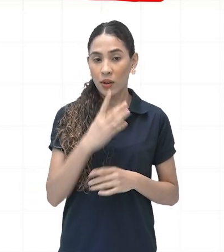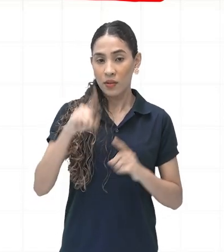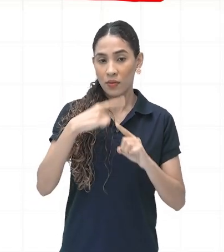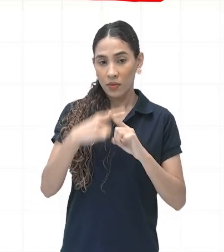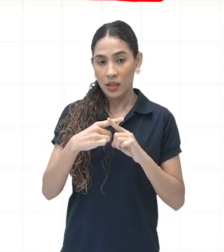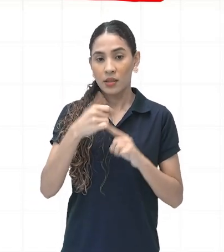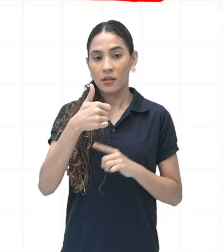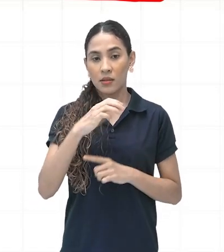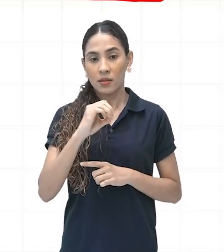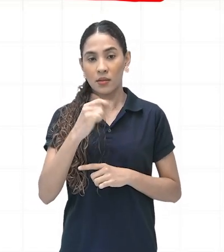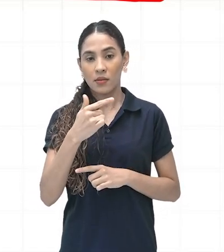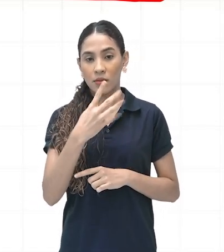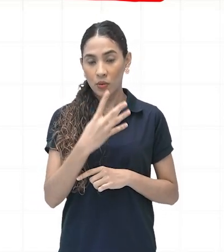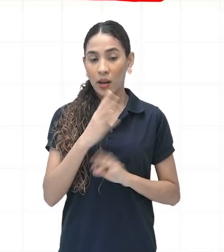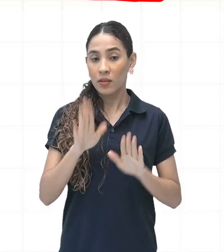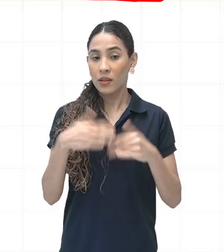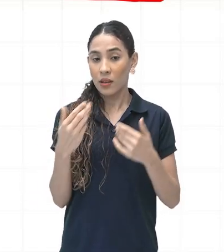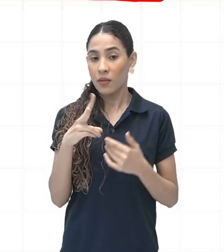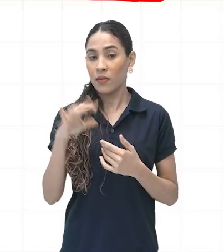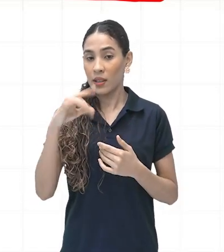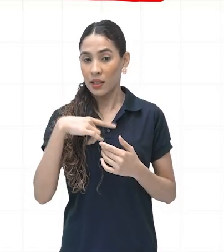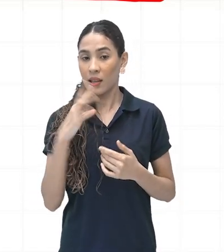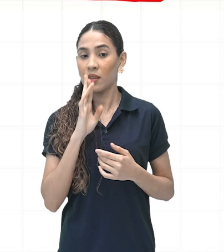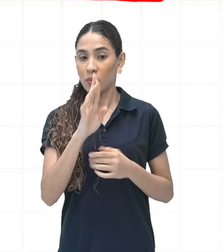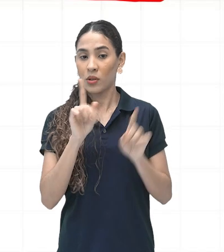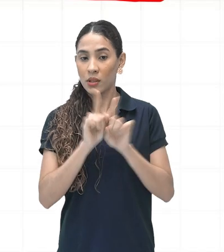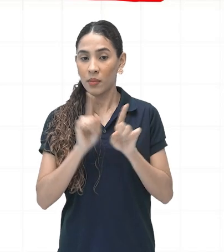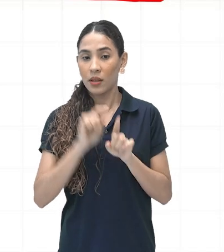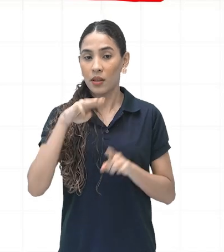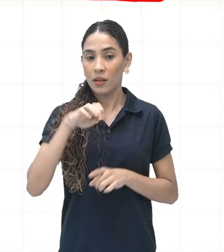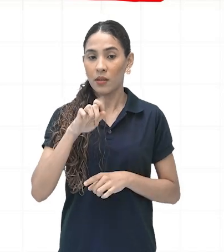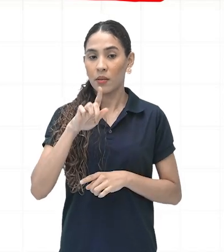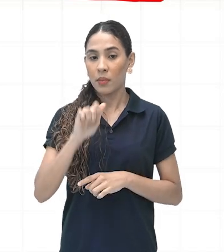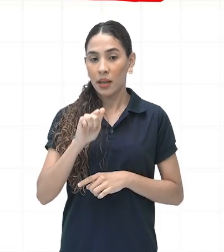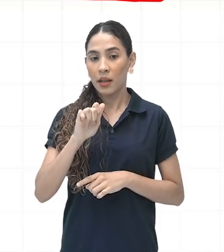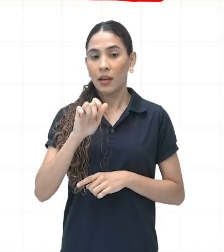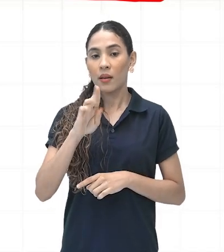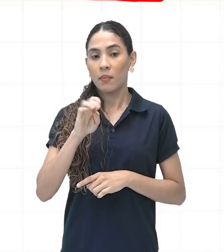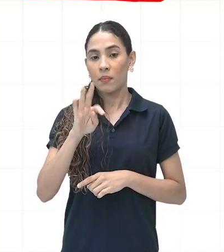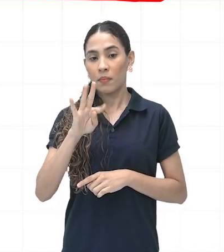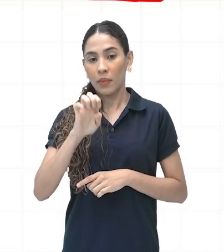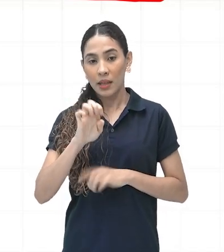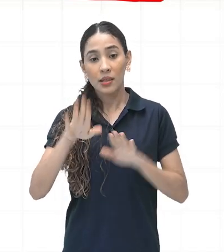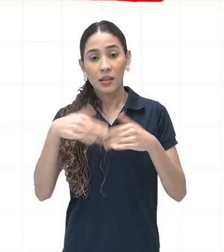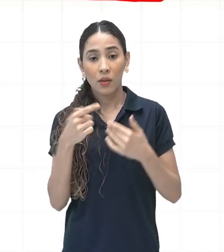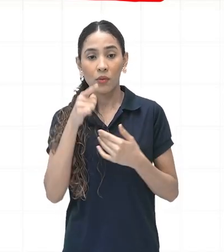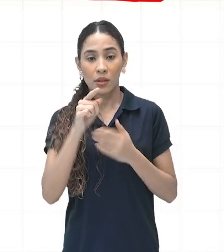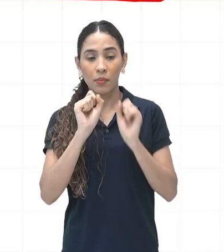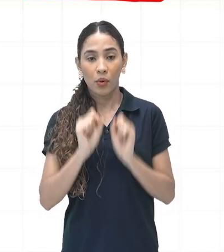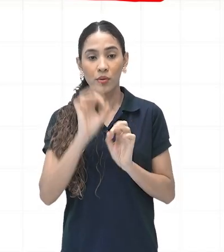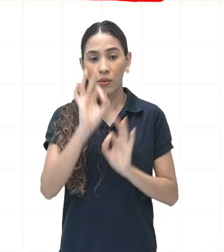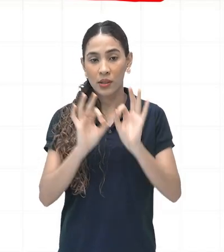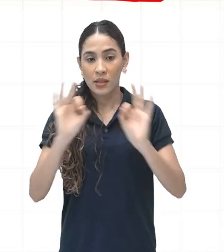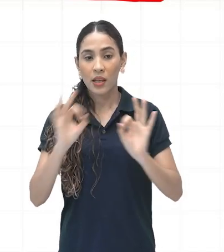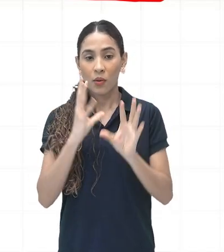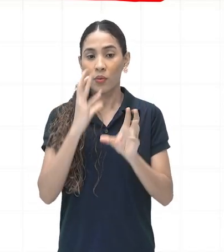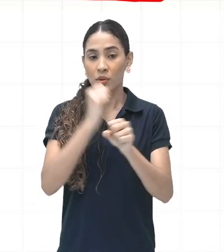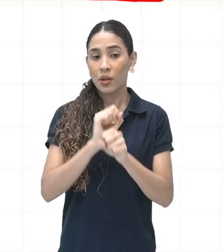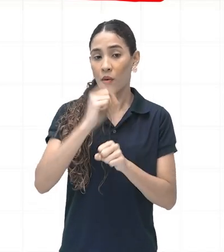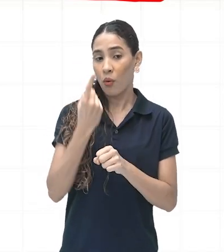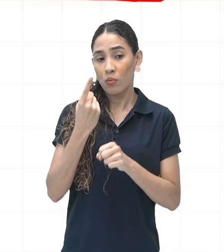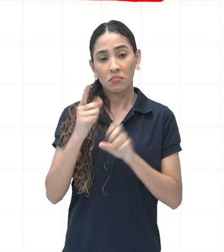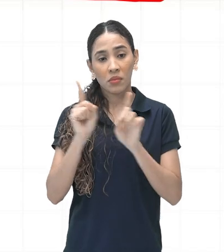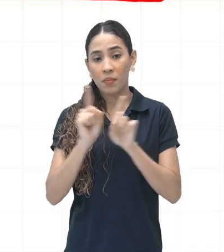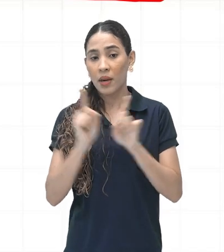vezes 1024. E aí eu vou ter a resposta em megabytes, né? Então, você pode montar aí a continha e fazer, ou fazer na